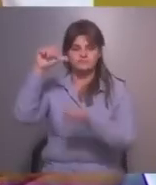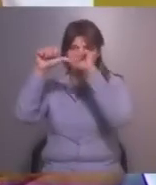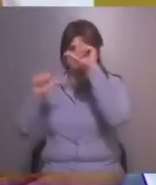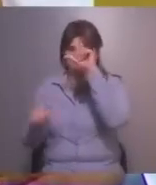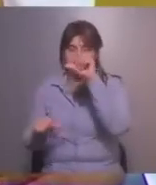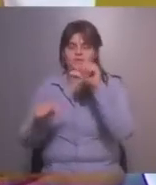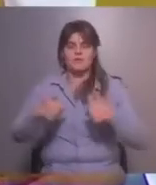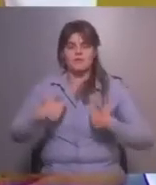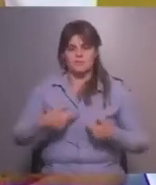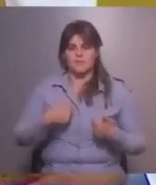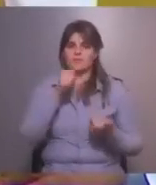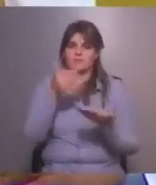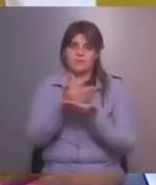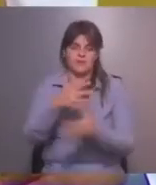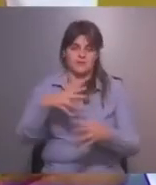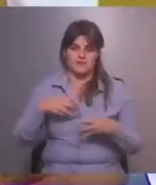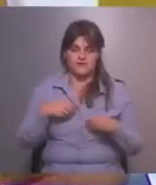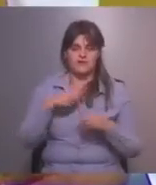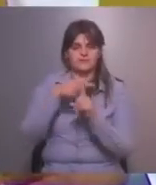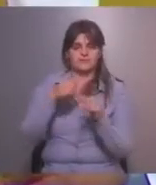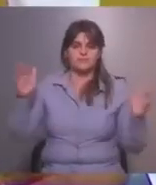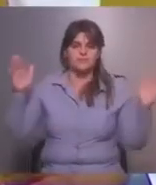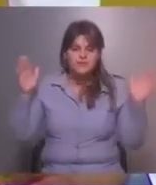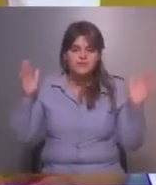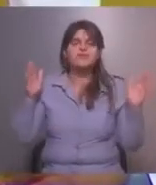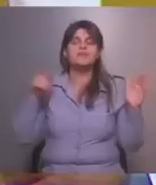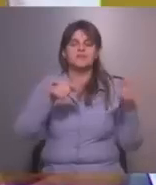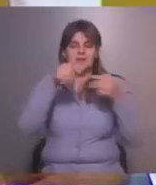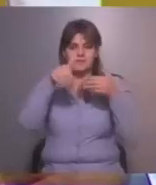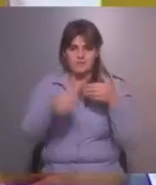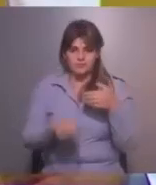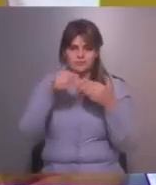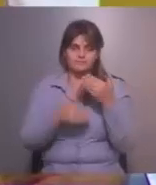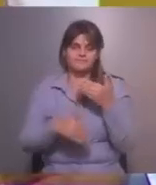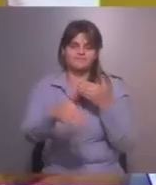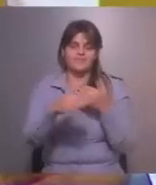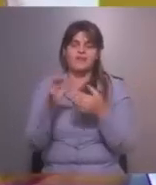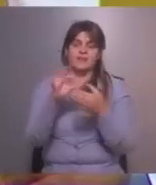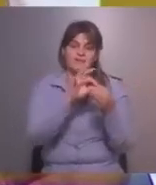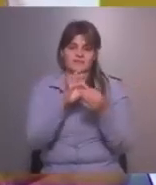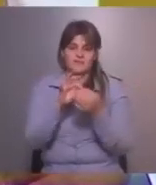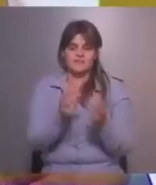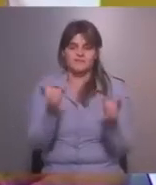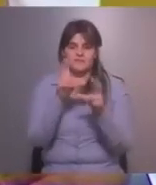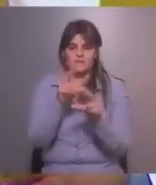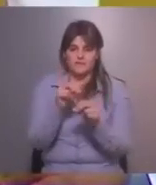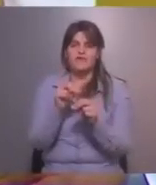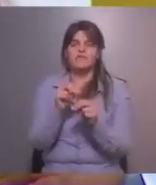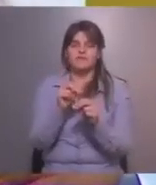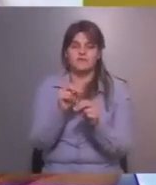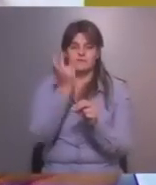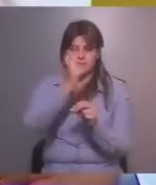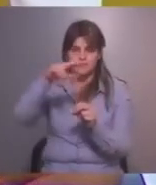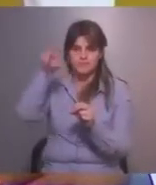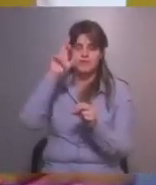de salvação, instituiu o sacrifício da nova e eterna aliança e mandou que o celebrássemos em sua